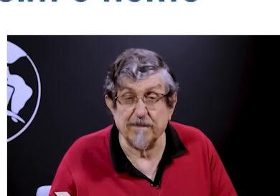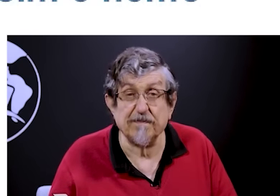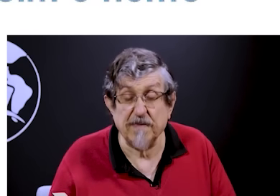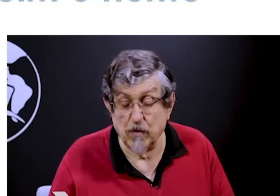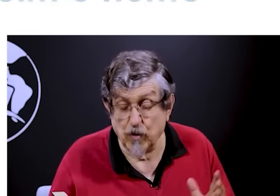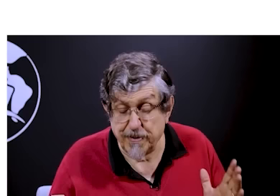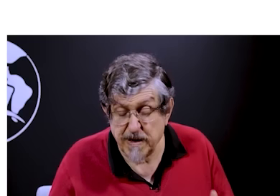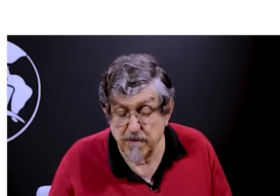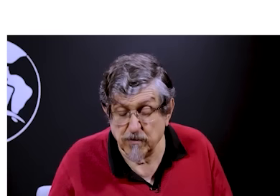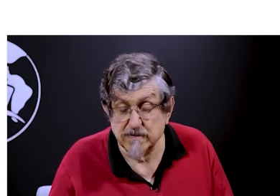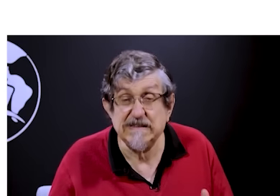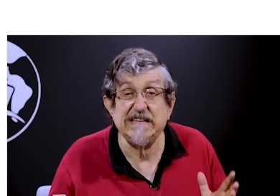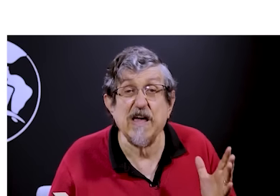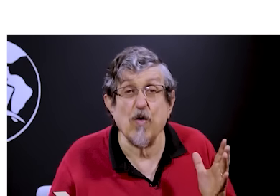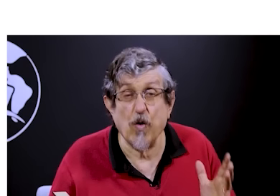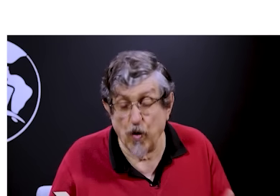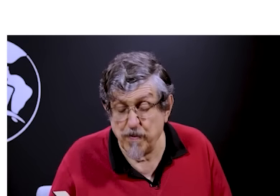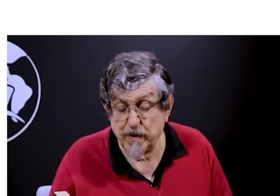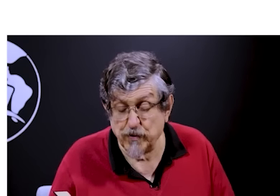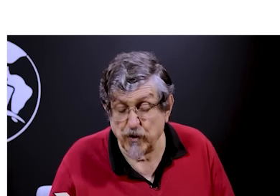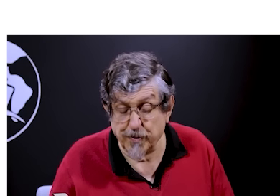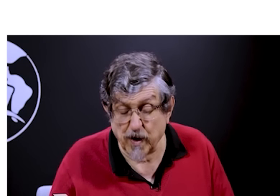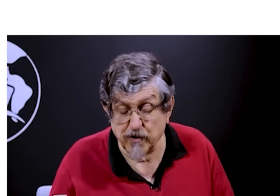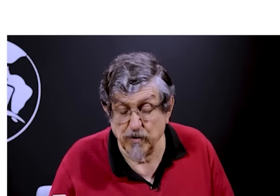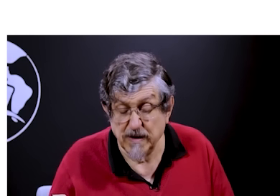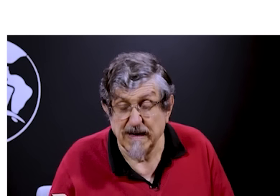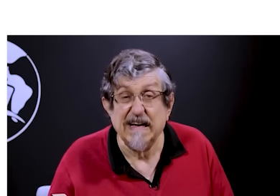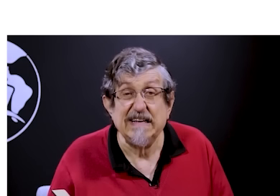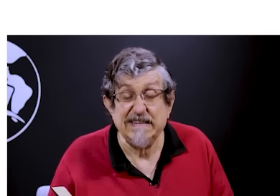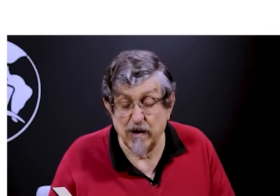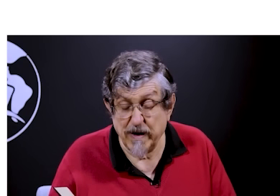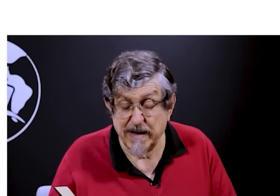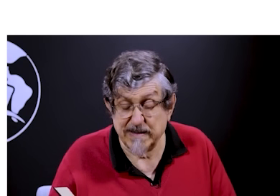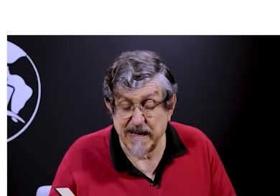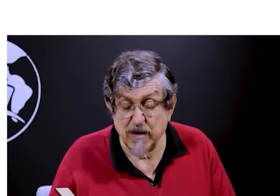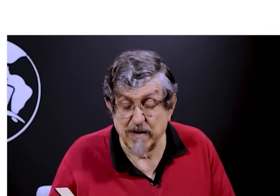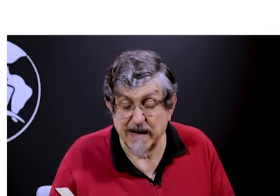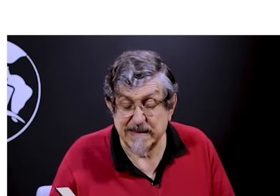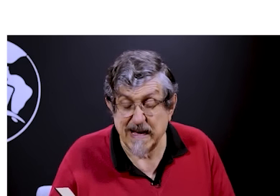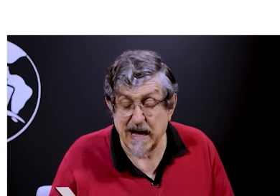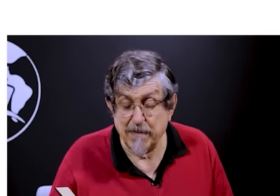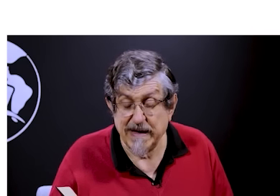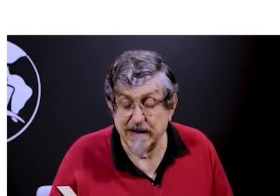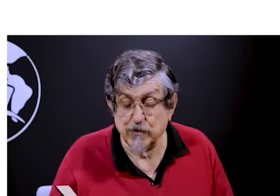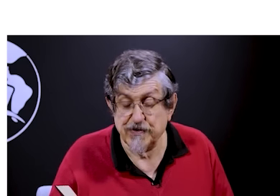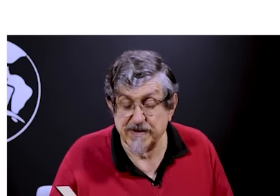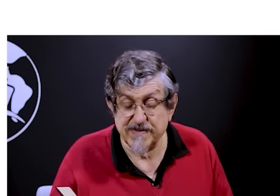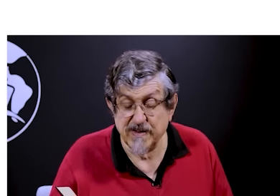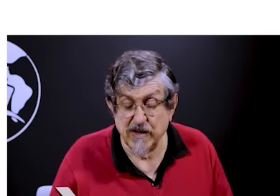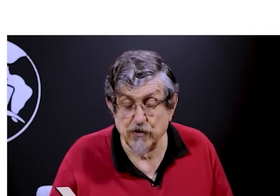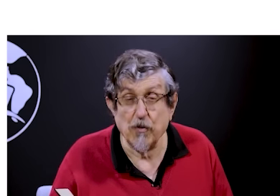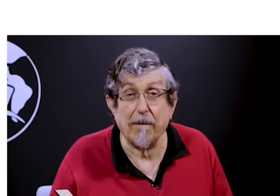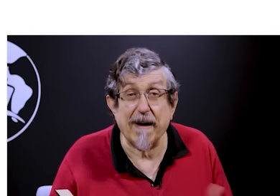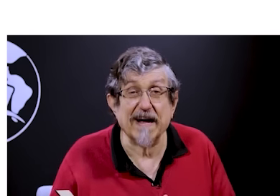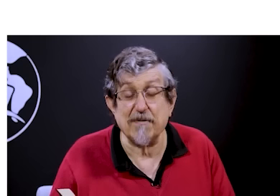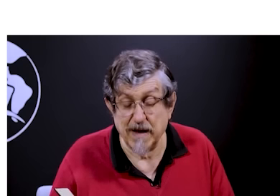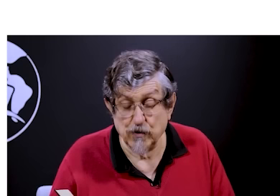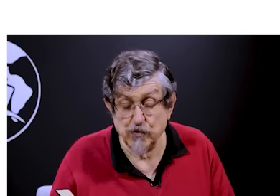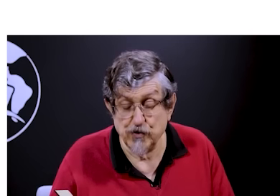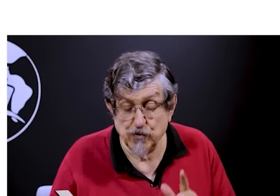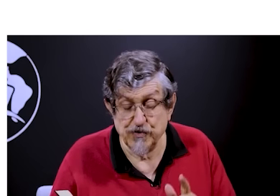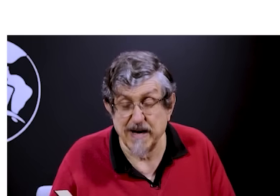senhor não oprimam nem roubem o seu próximo não retenham até amanhã do dia seguinte o